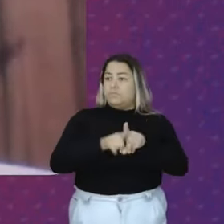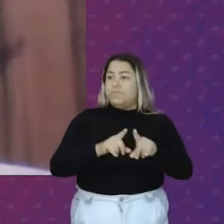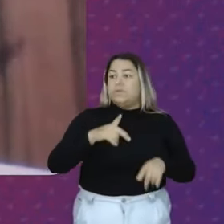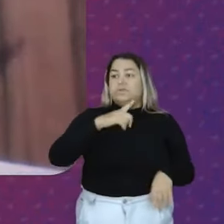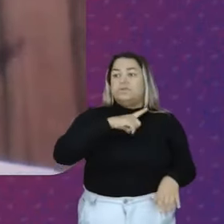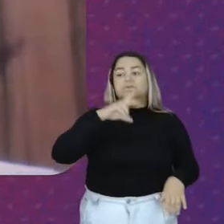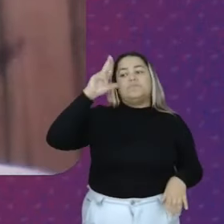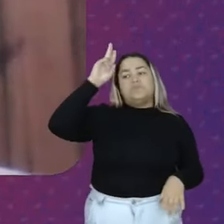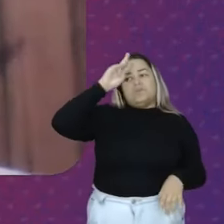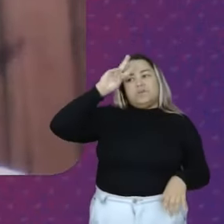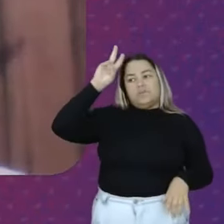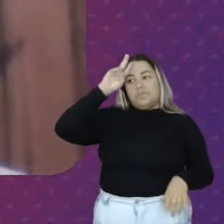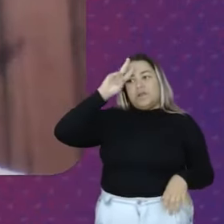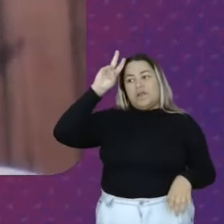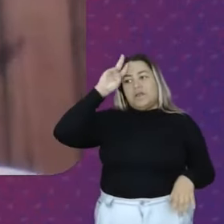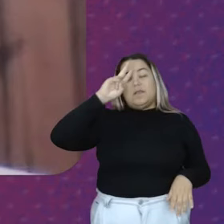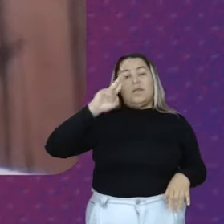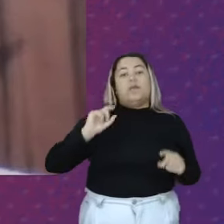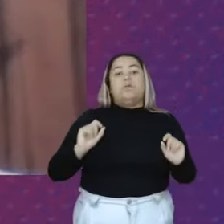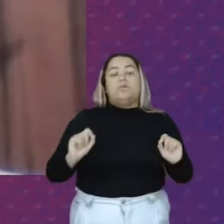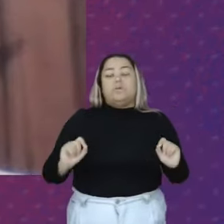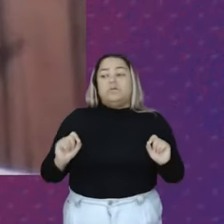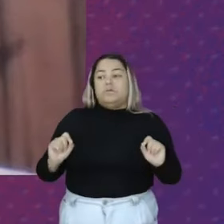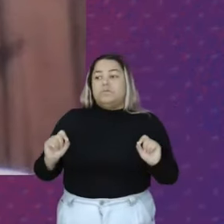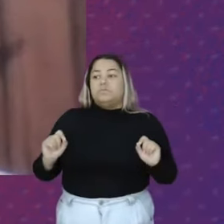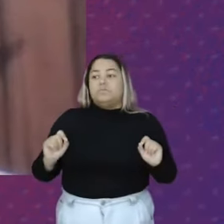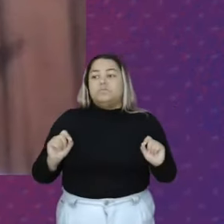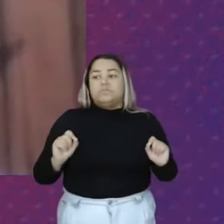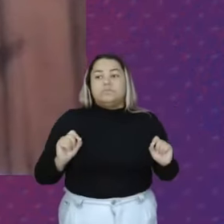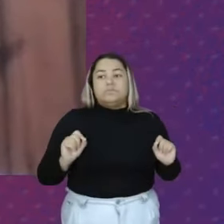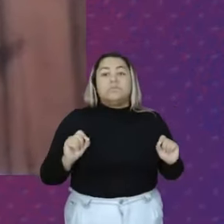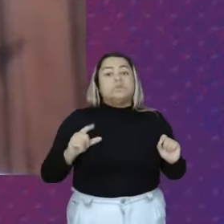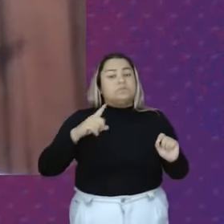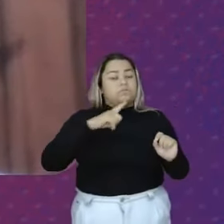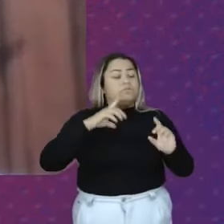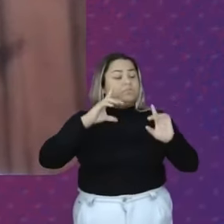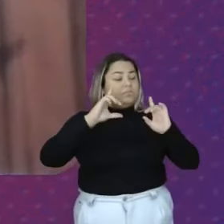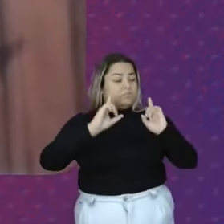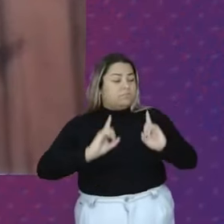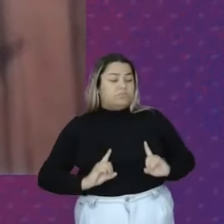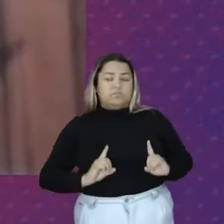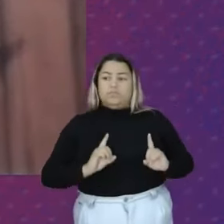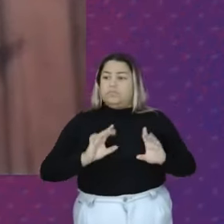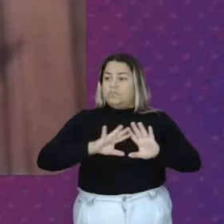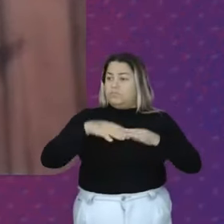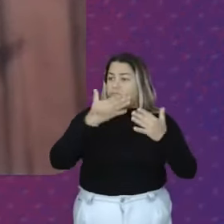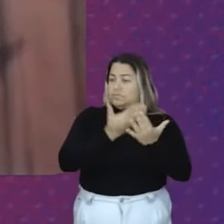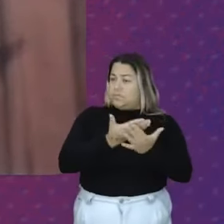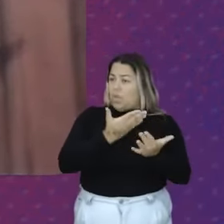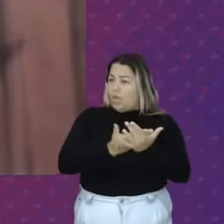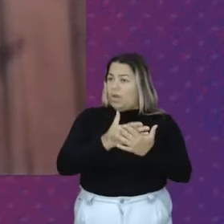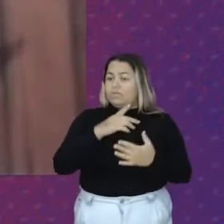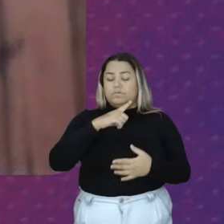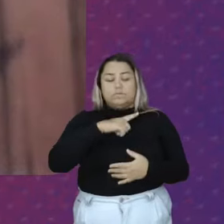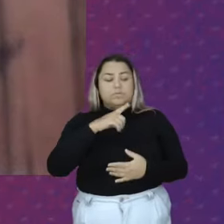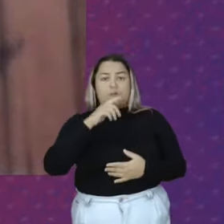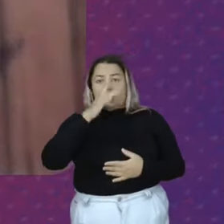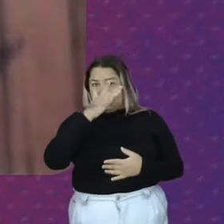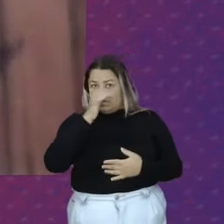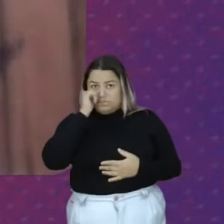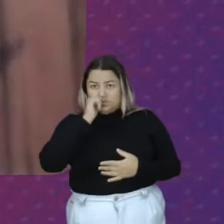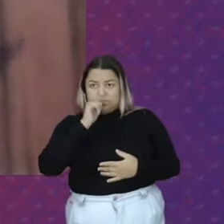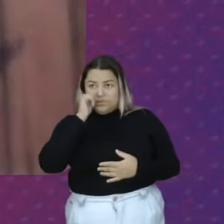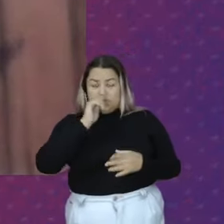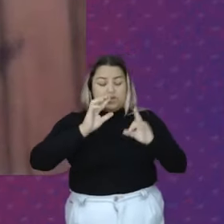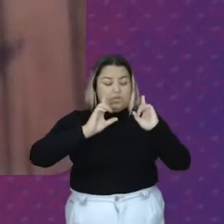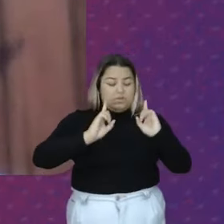temos que lembrar que muitas mães com deficiência T filhos com deficiência ou filhos sem deficiência Então as escolas também tem que ser acessíveis para as mulheres com deficiência